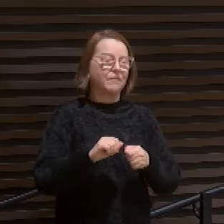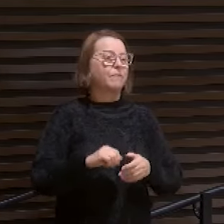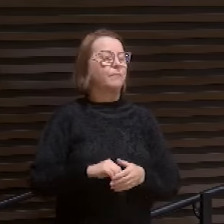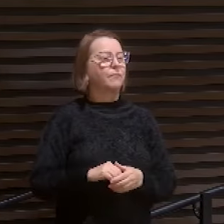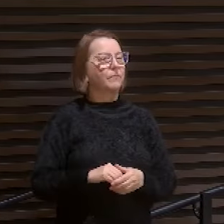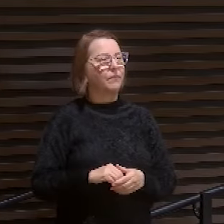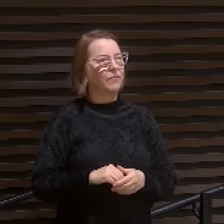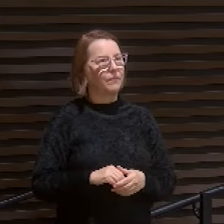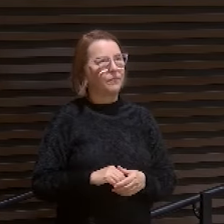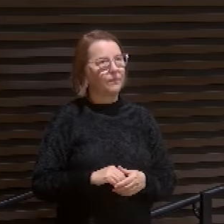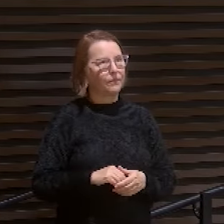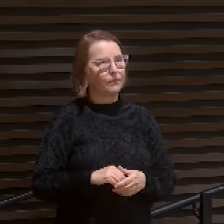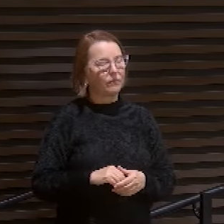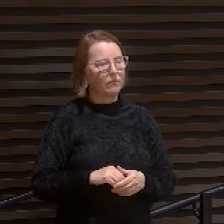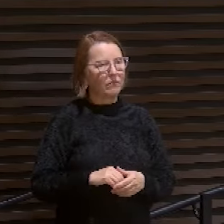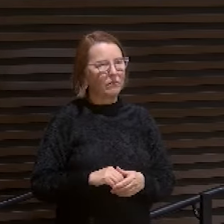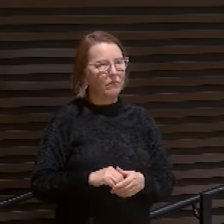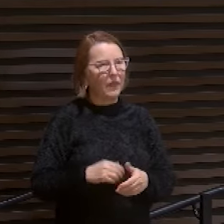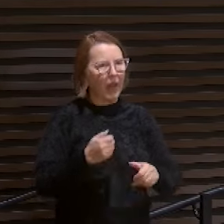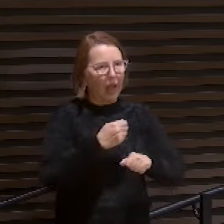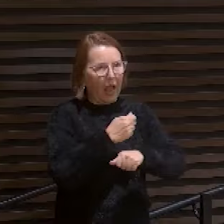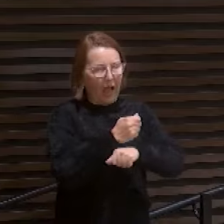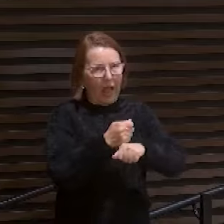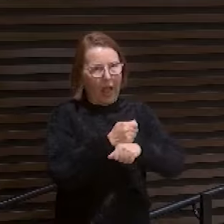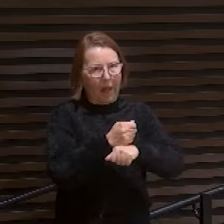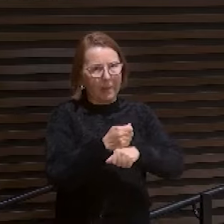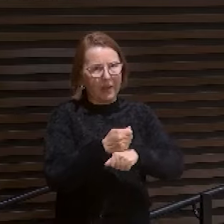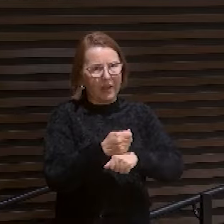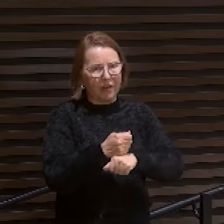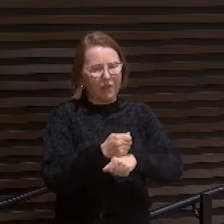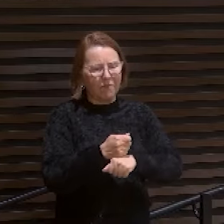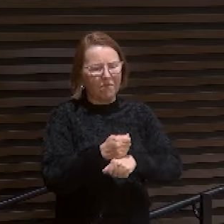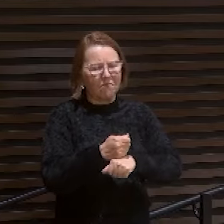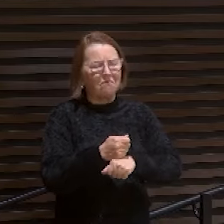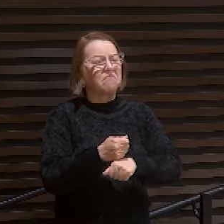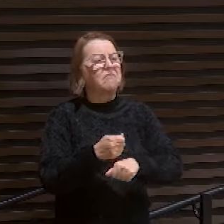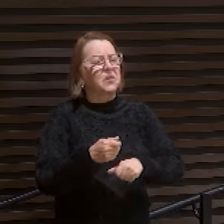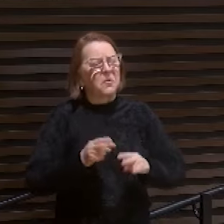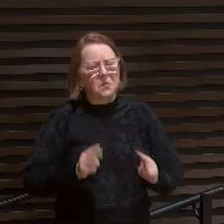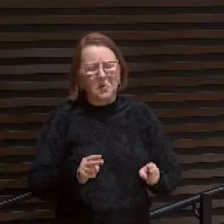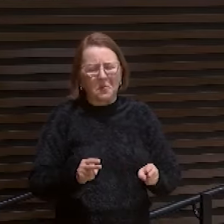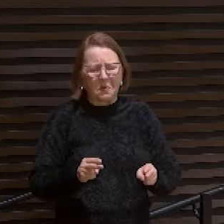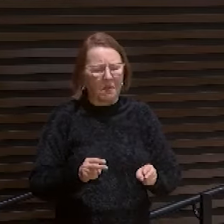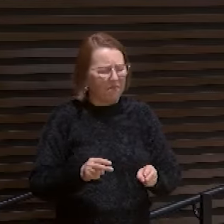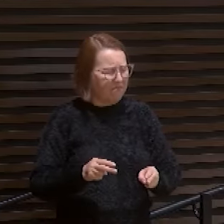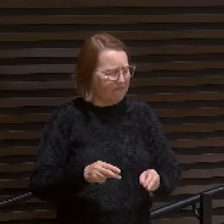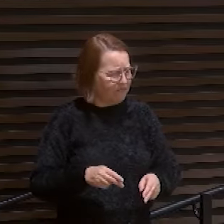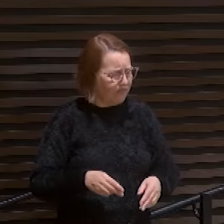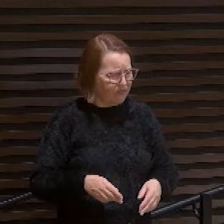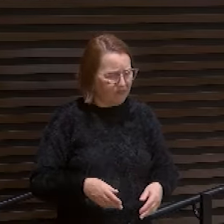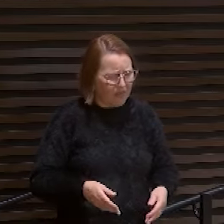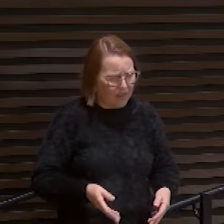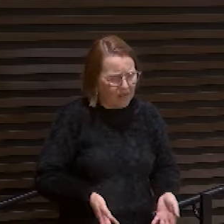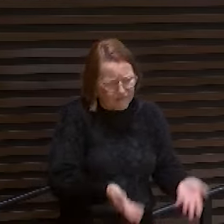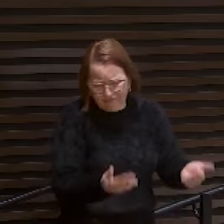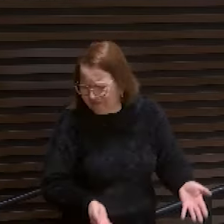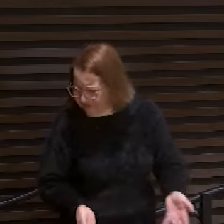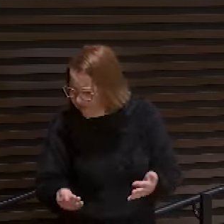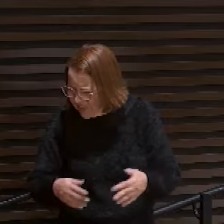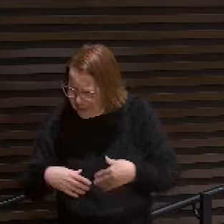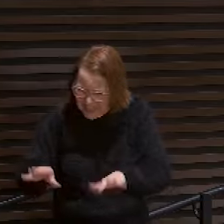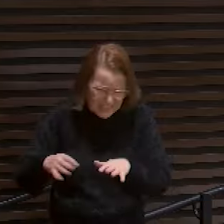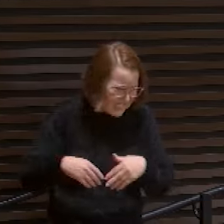Ele não fez outra coisa senão enxotar, até que veio a noite.